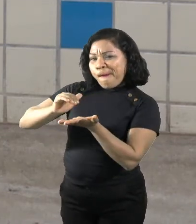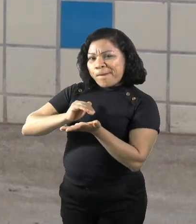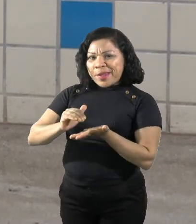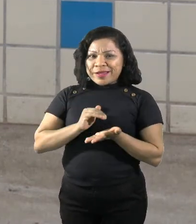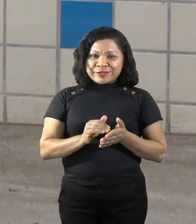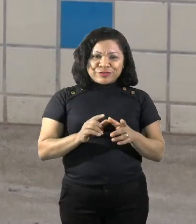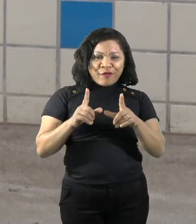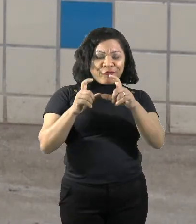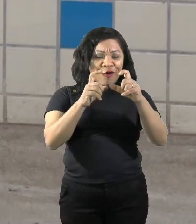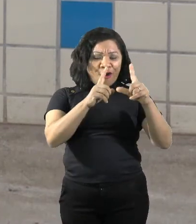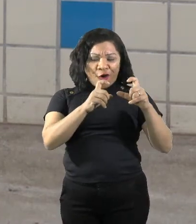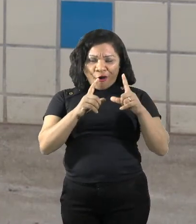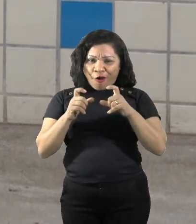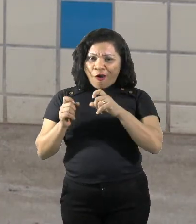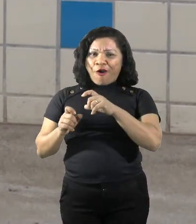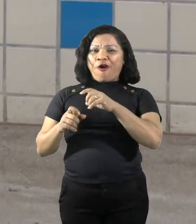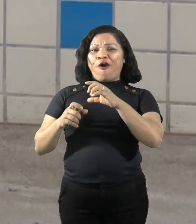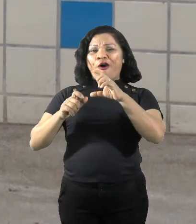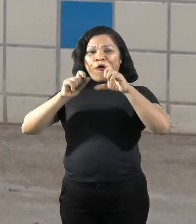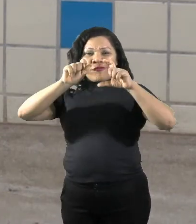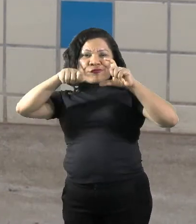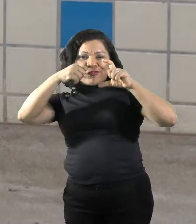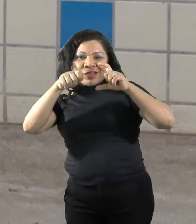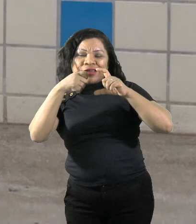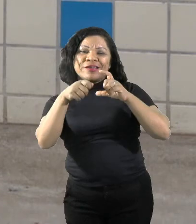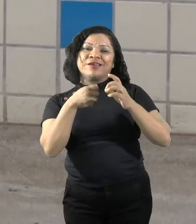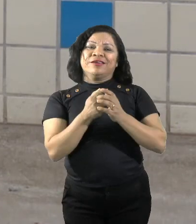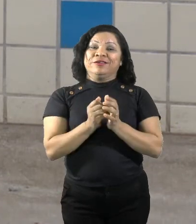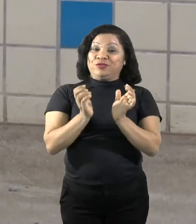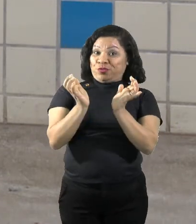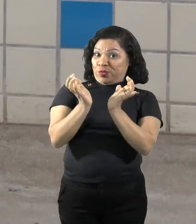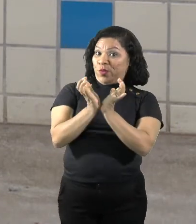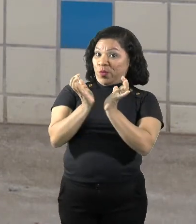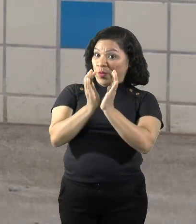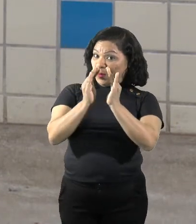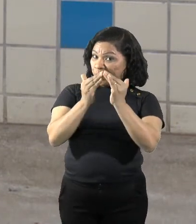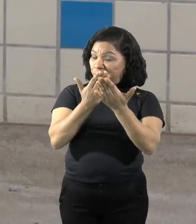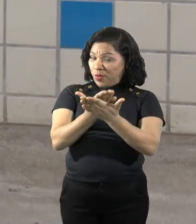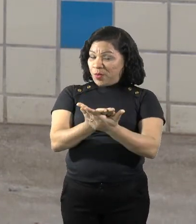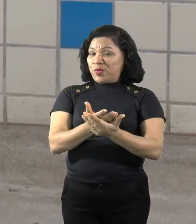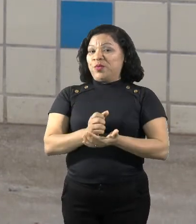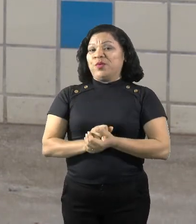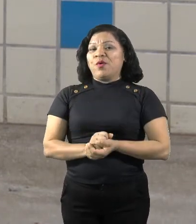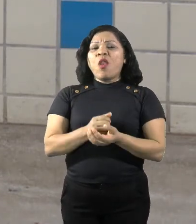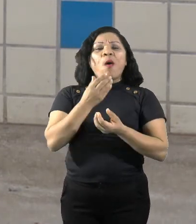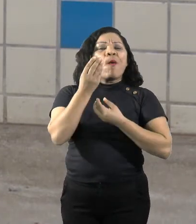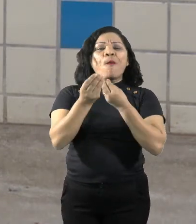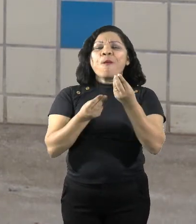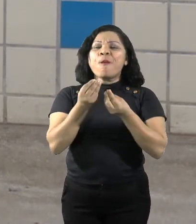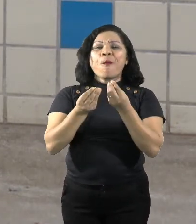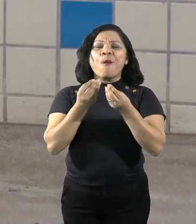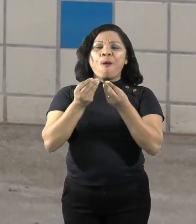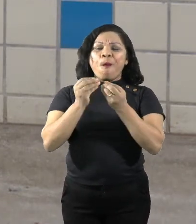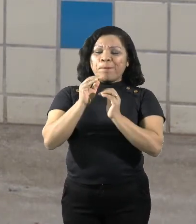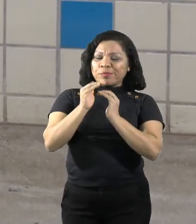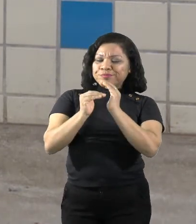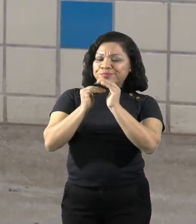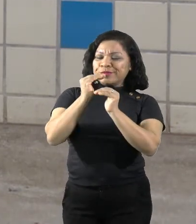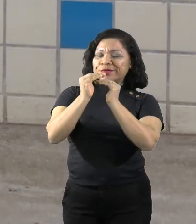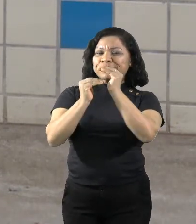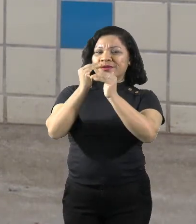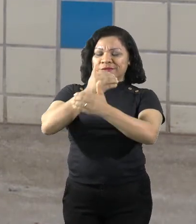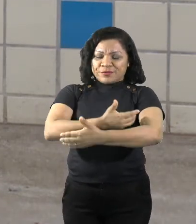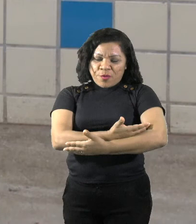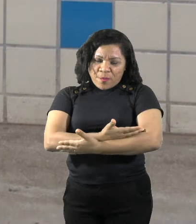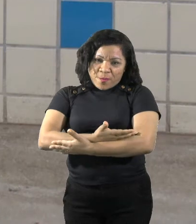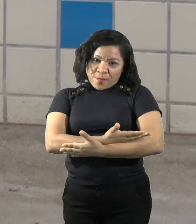e vídeos no grupo do ICMEI, mostrando como que está sendo o desenvolvimento dos seus bebês